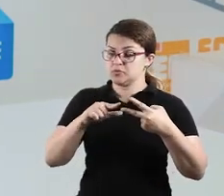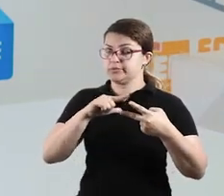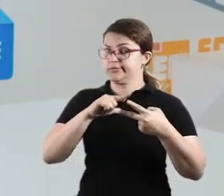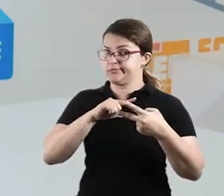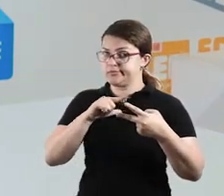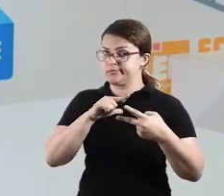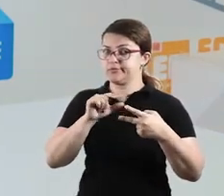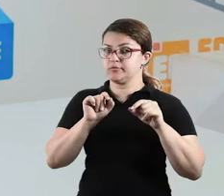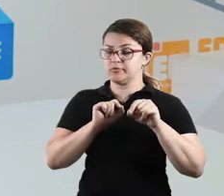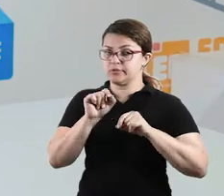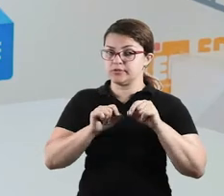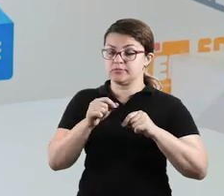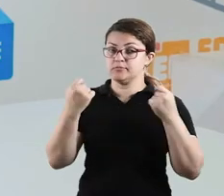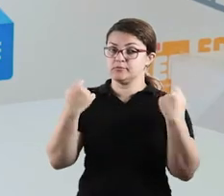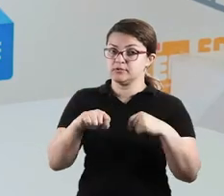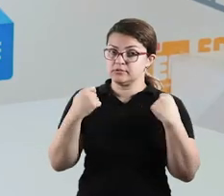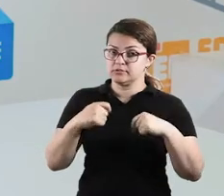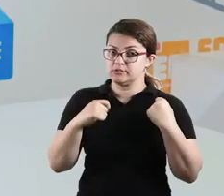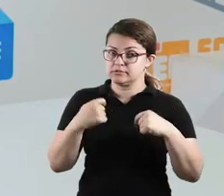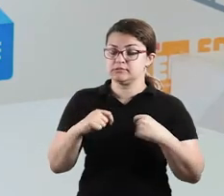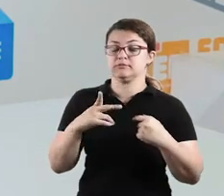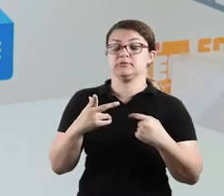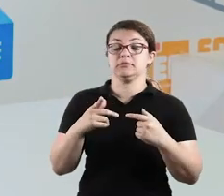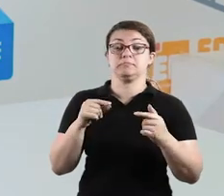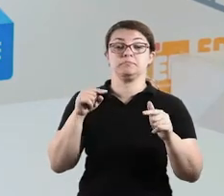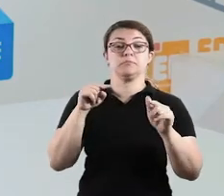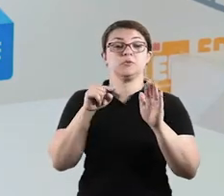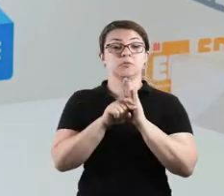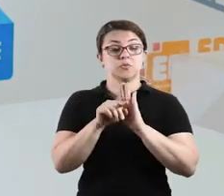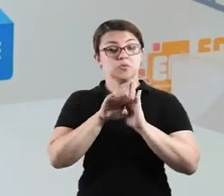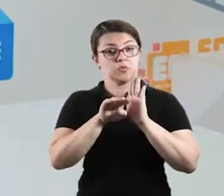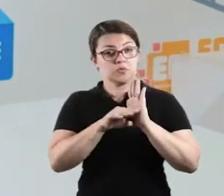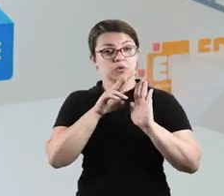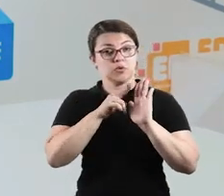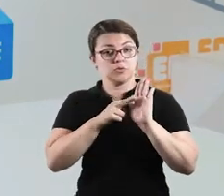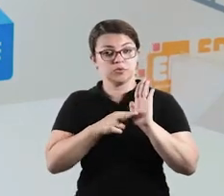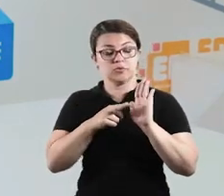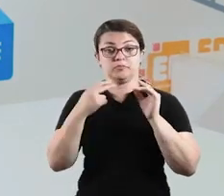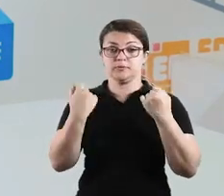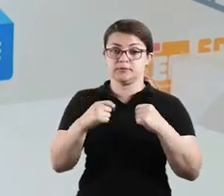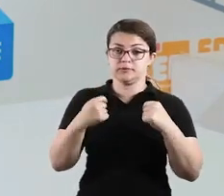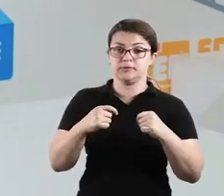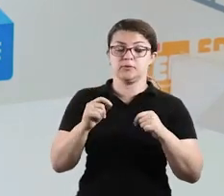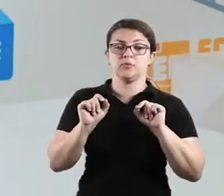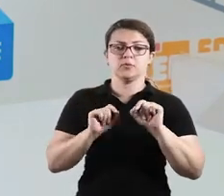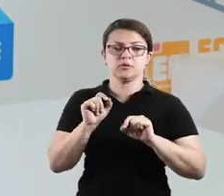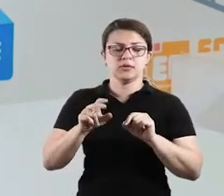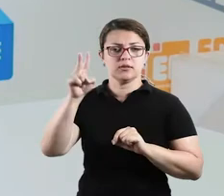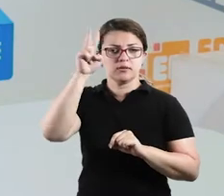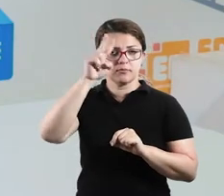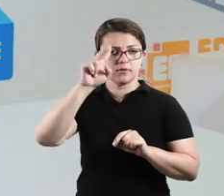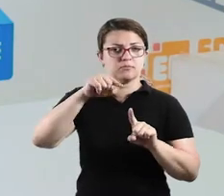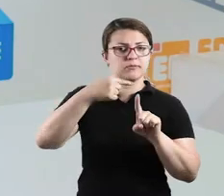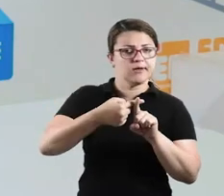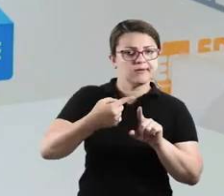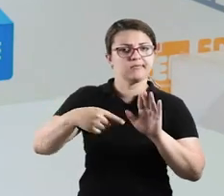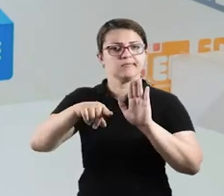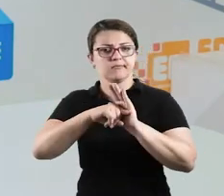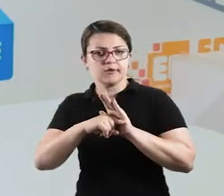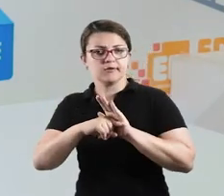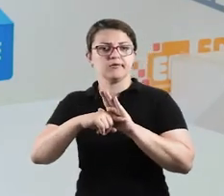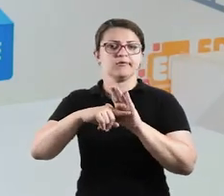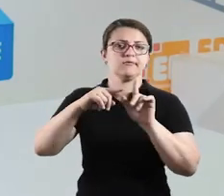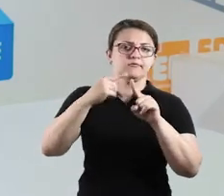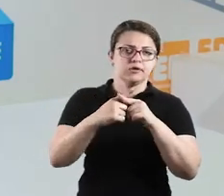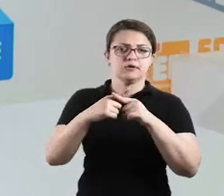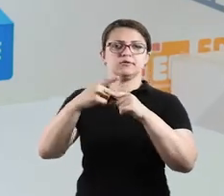onde a partir delas vocês terão que resolver algumas questões. Tá muito fácil, lá lembrando as nossas operações, continha